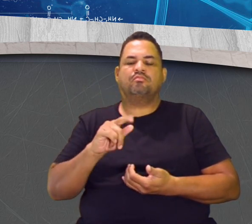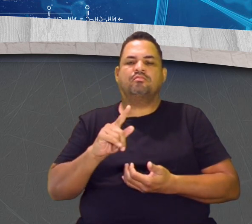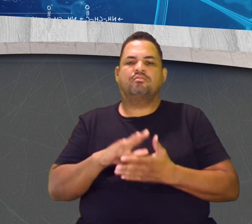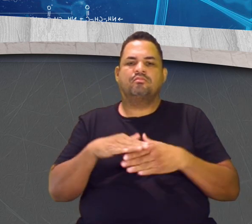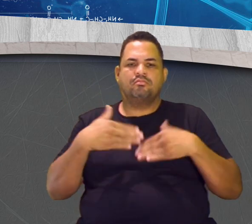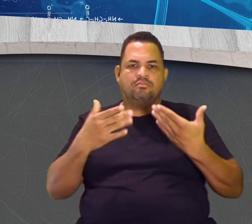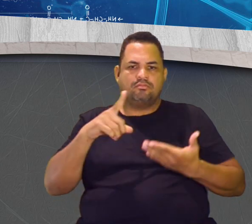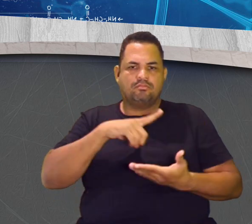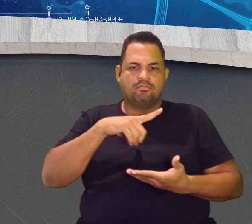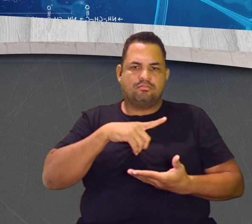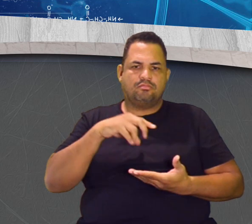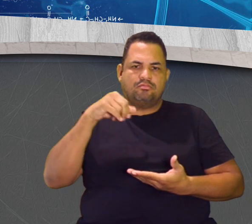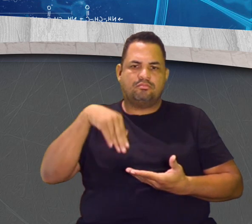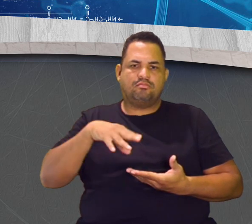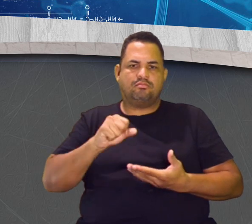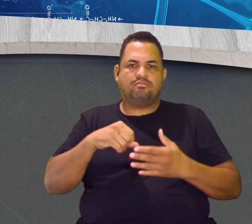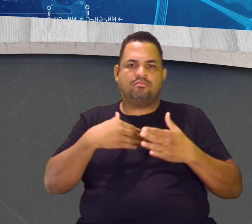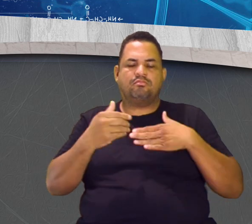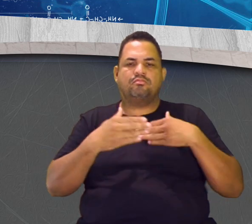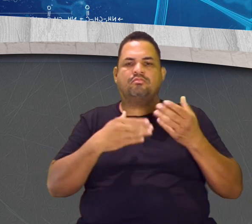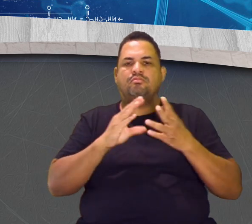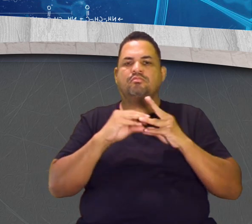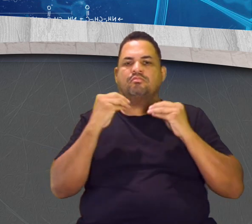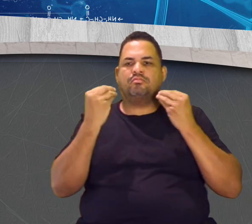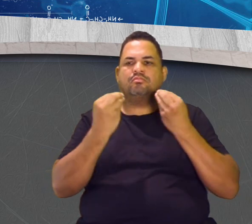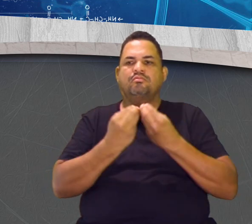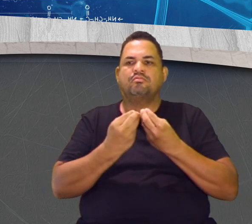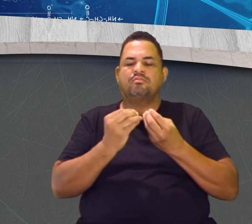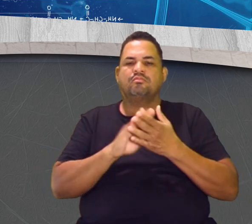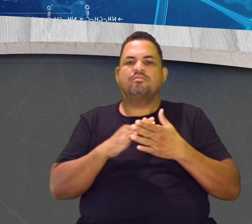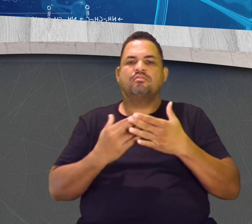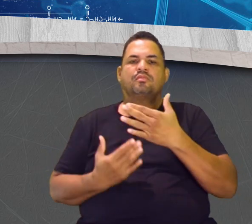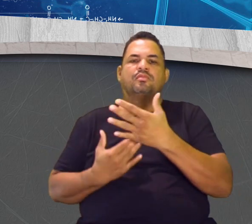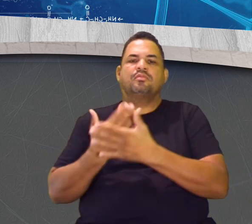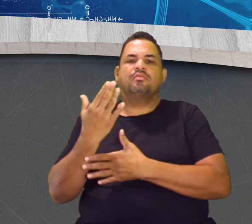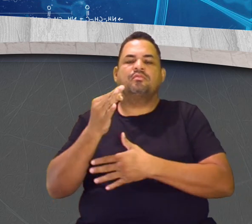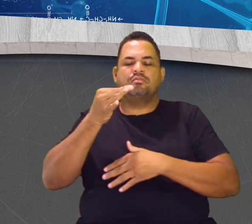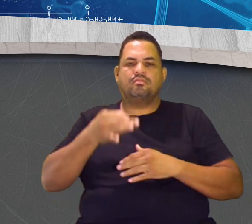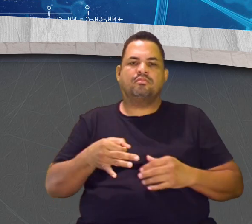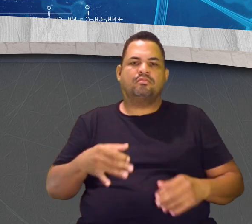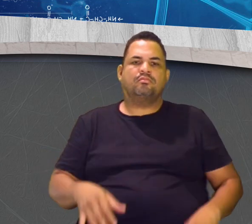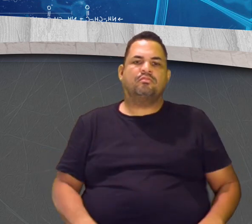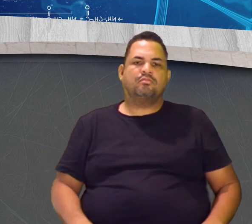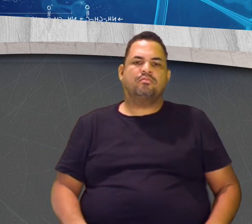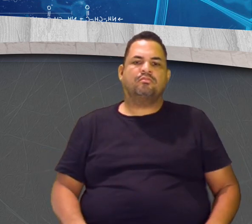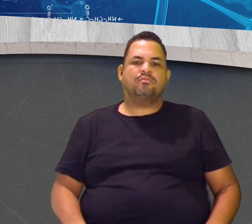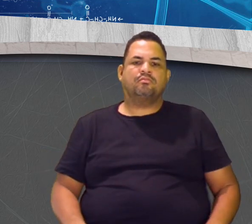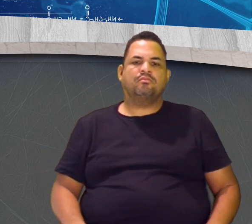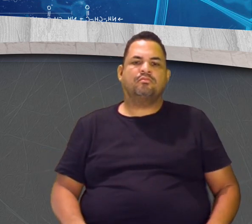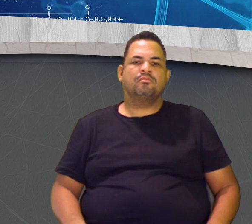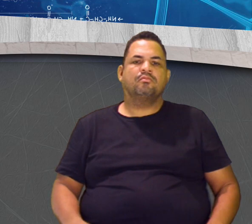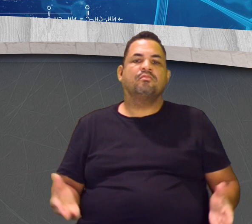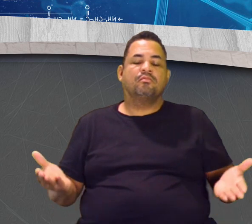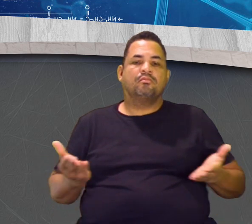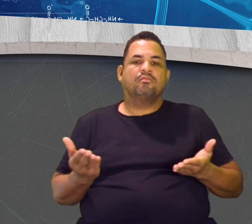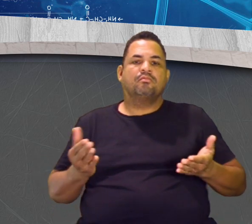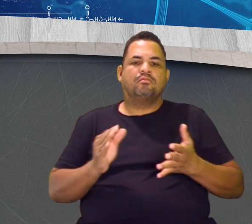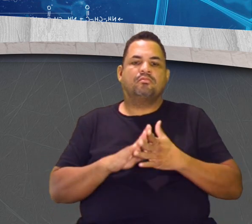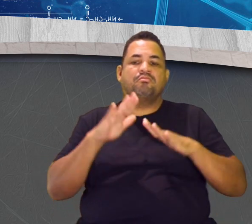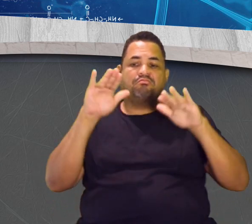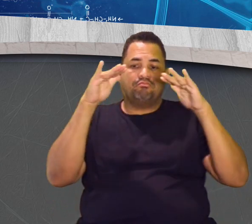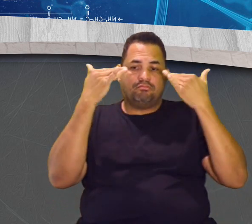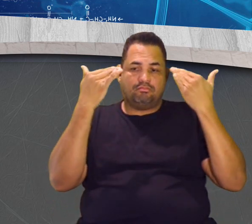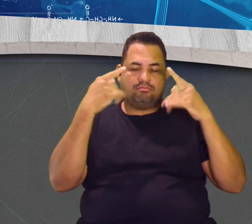tem 1 mol de qualquer substância na fase gasosa, tá certo? E aí agora você vai ficar